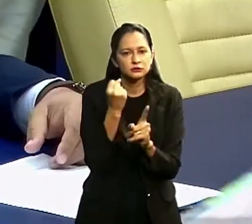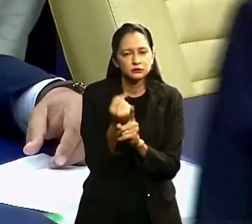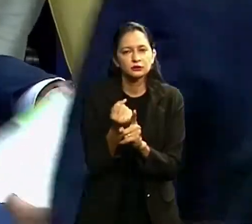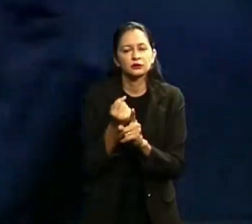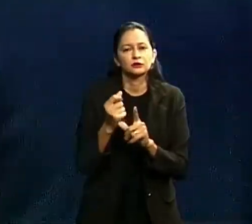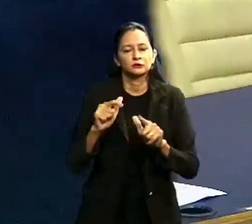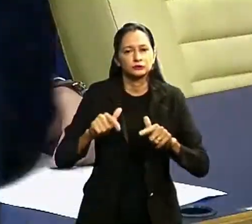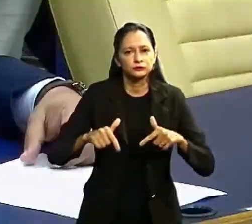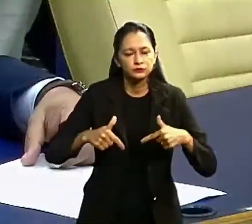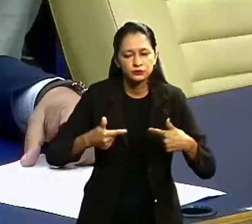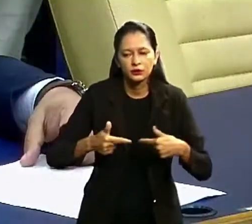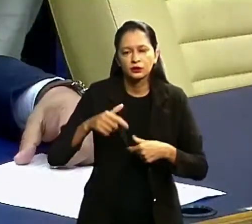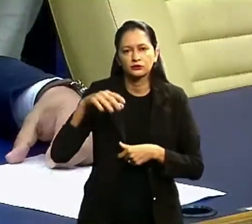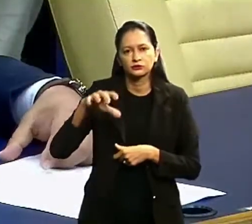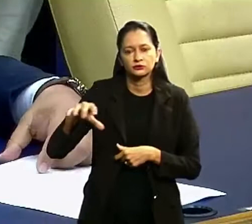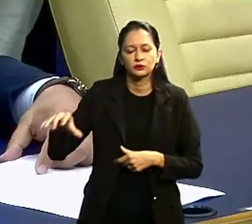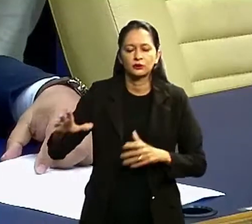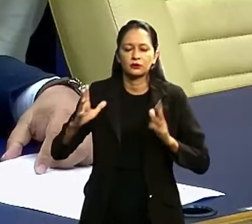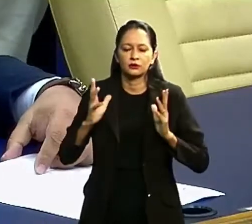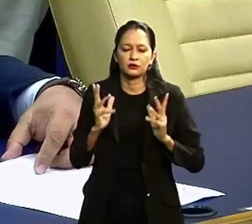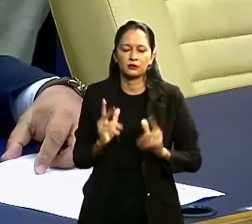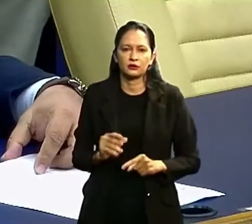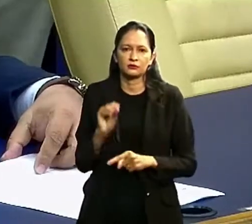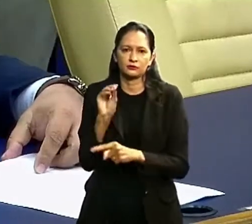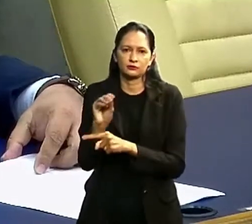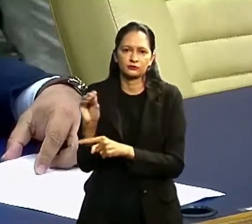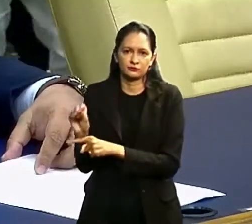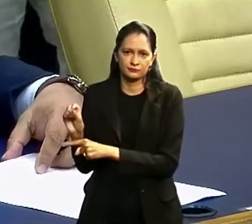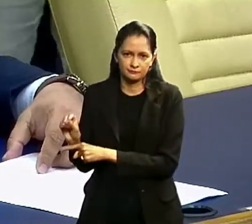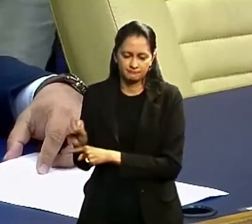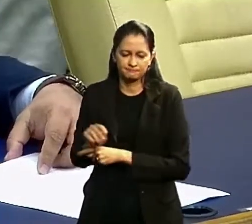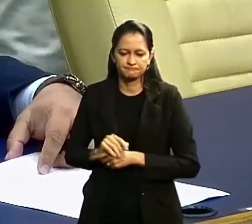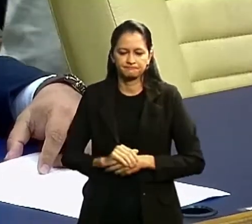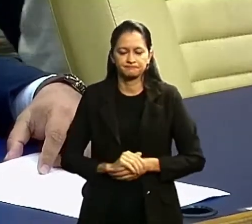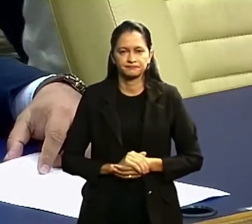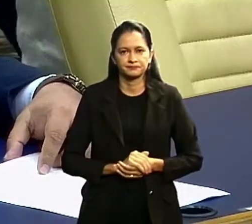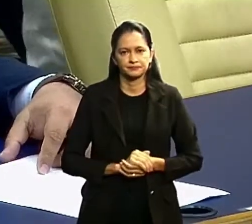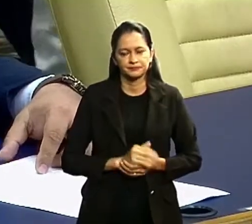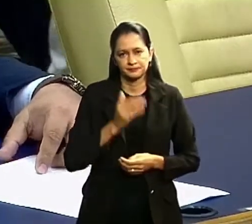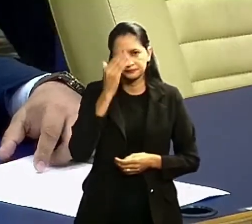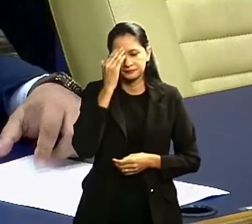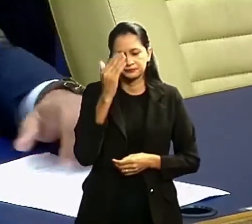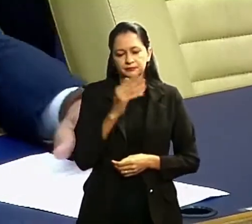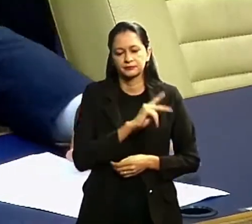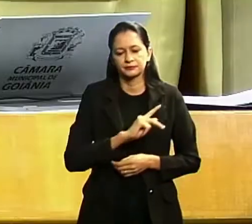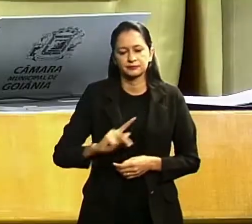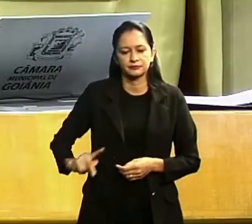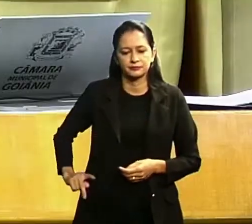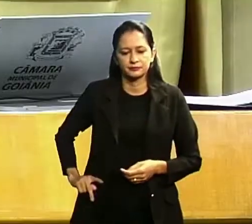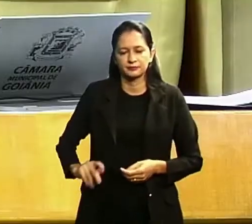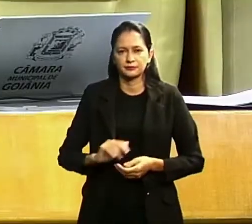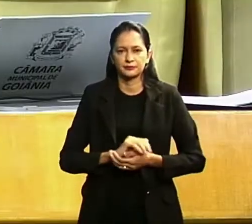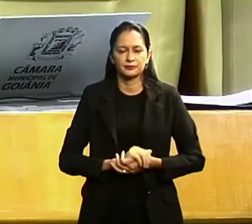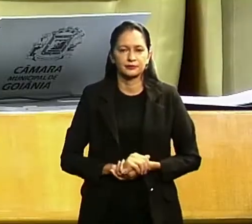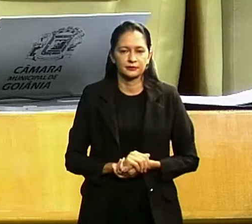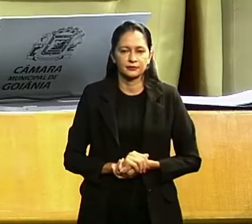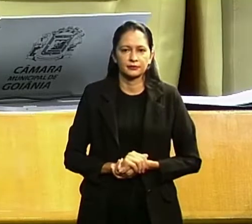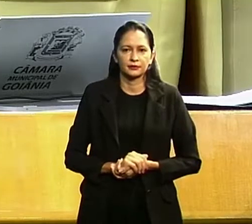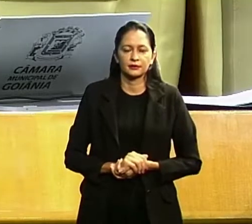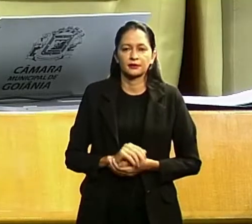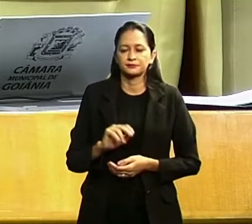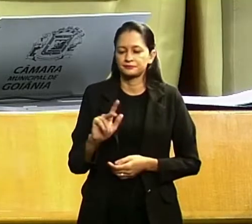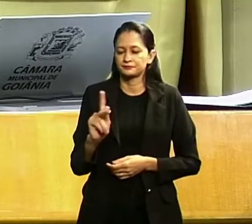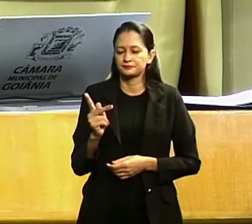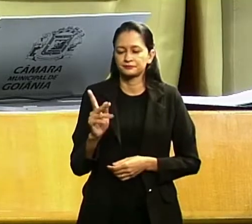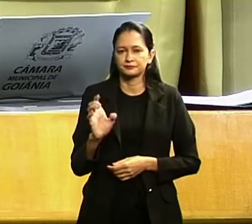limpa e também trazendo benfeitorias para a população que tanto merece. Obrigado, presidente. Obrigado. Vereador